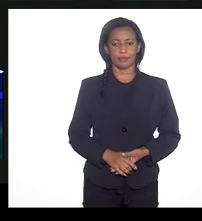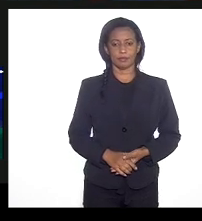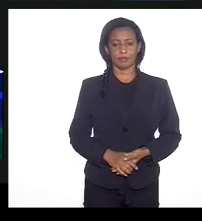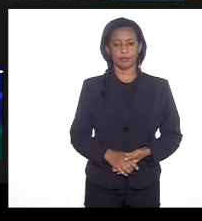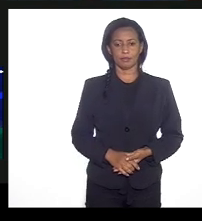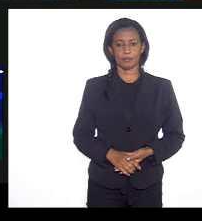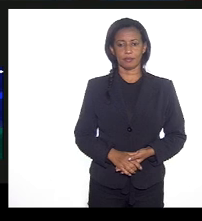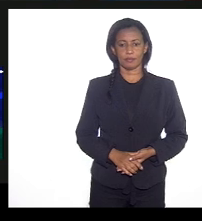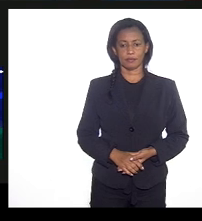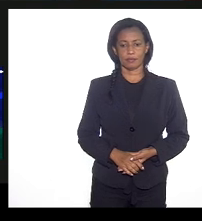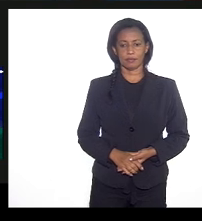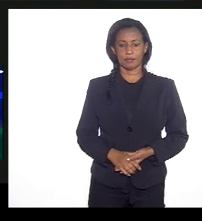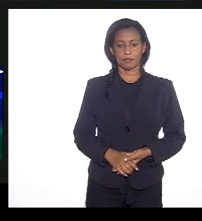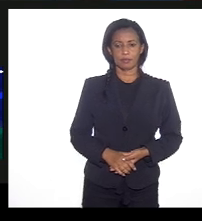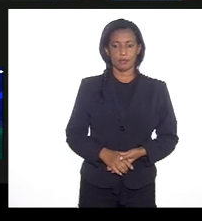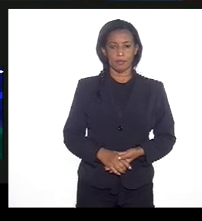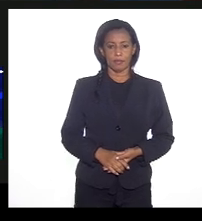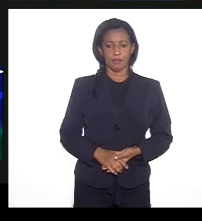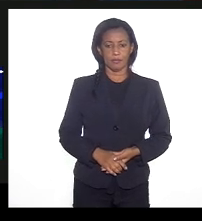Ô,